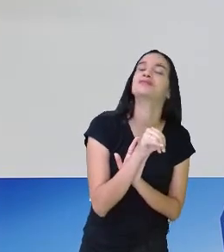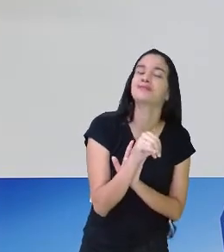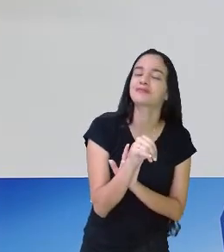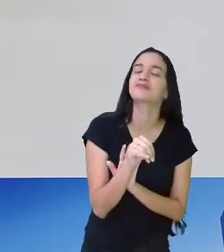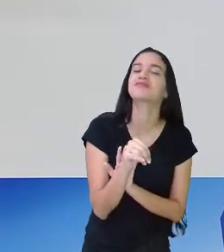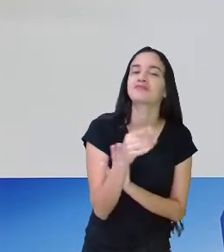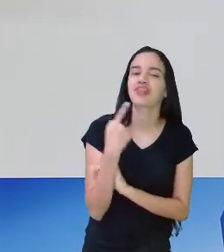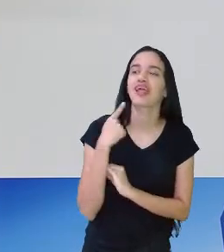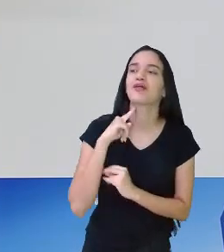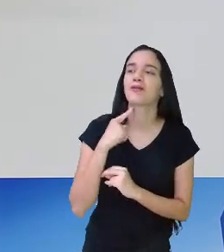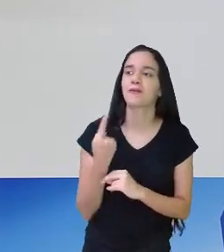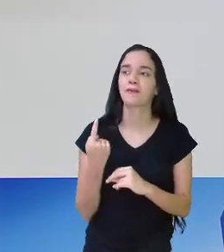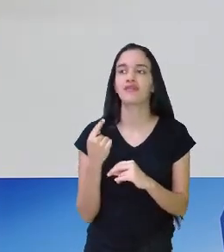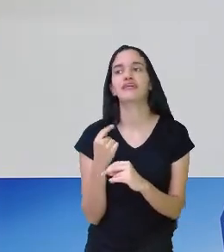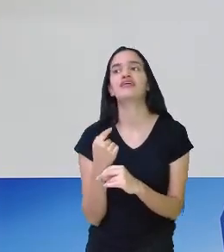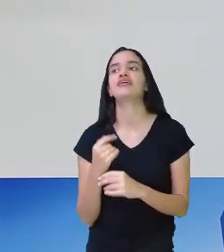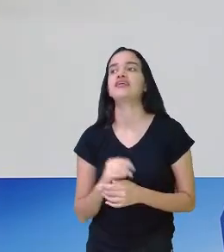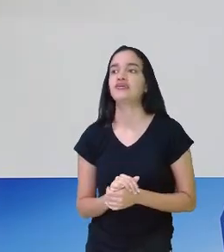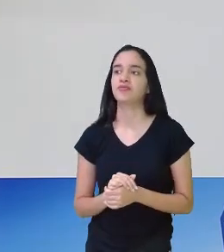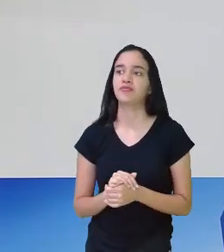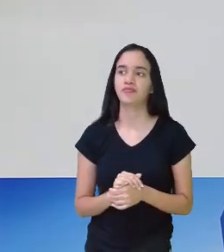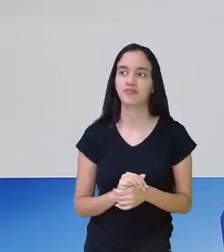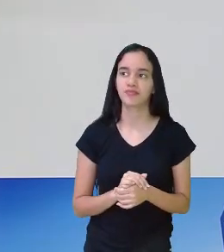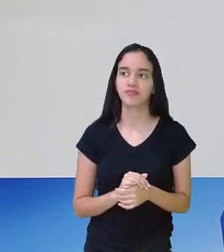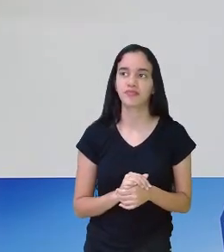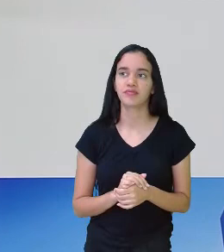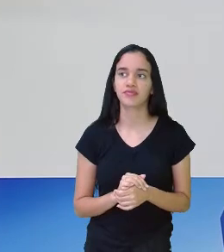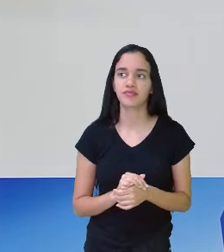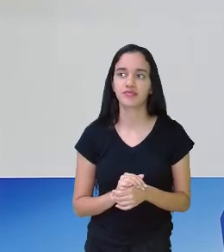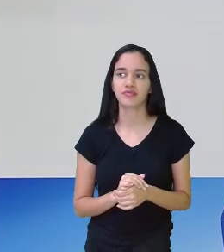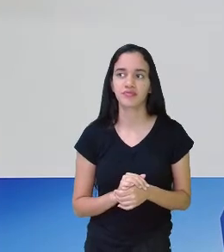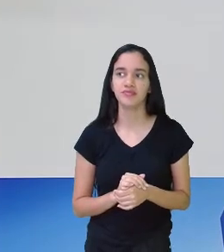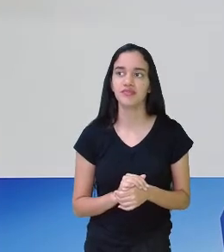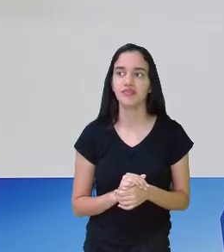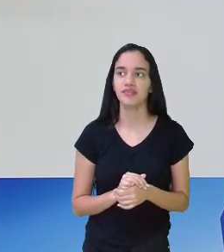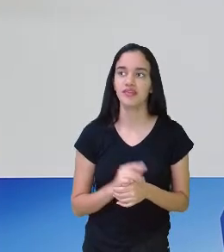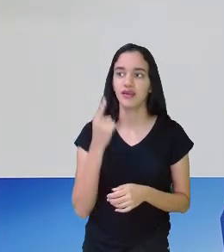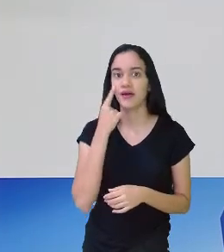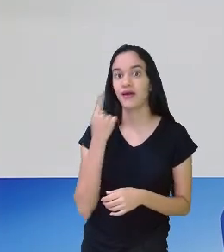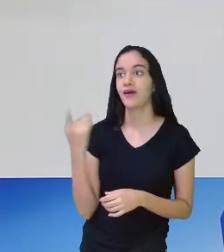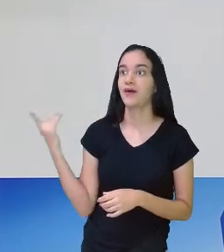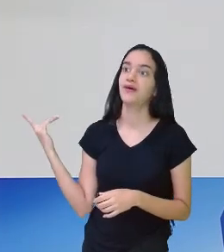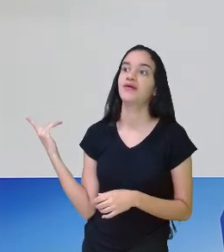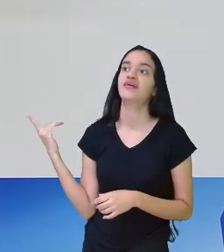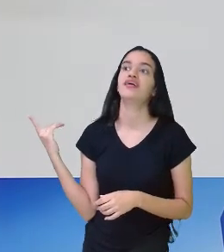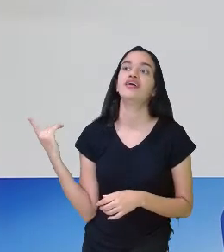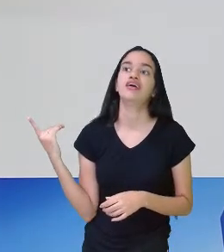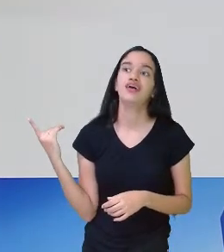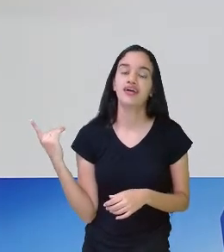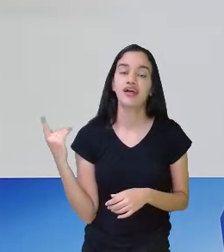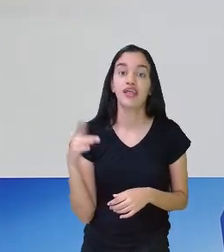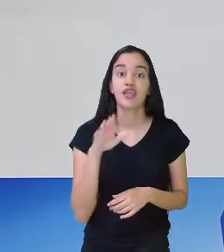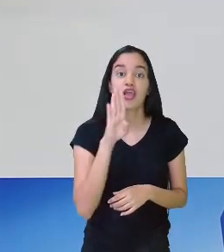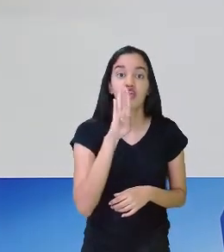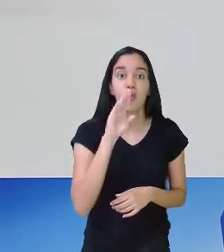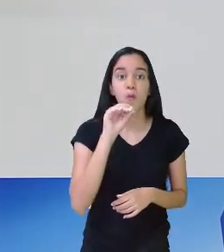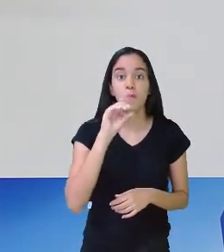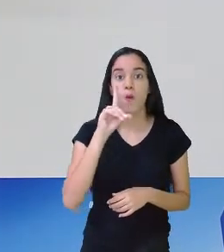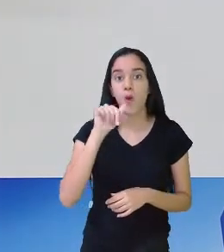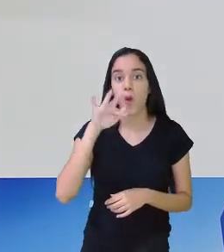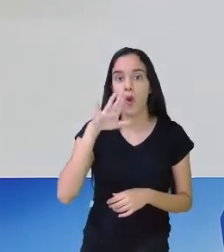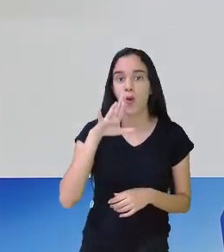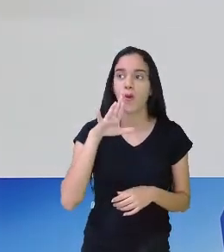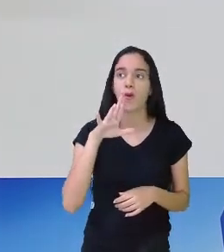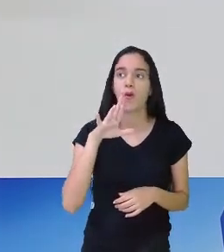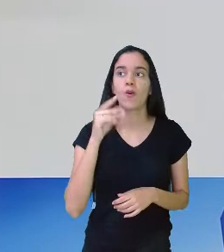C decompositor. Agora, esse onde de baixo. está? Esse daqui. Oh. Aqui tem o bolô. Só que não deu